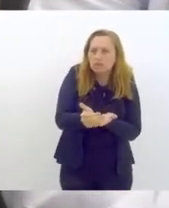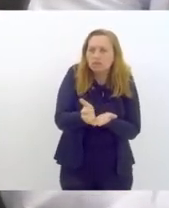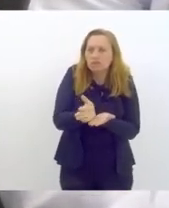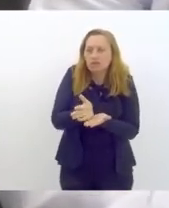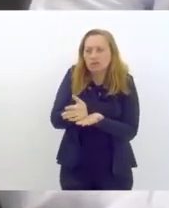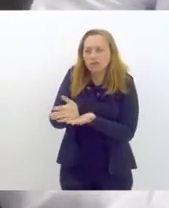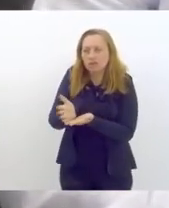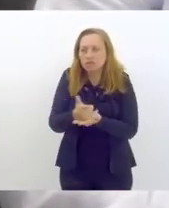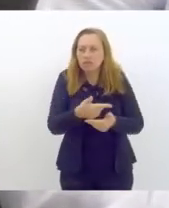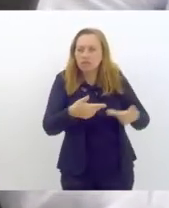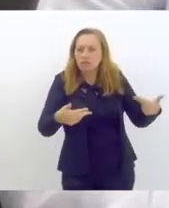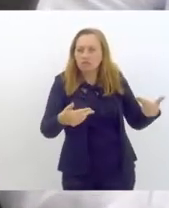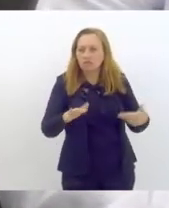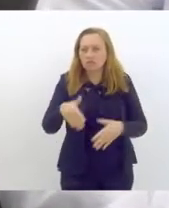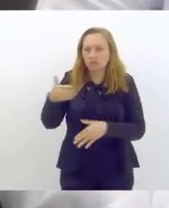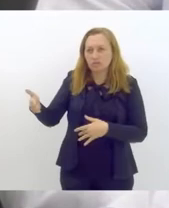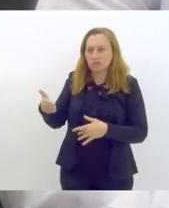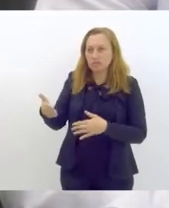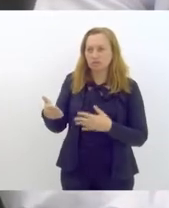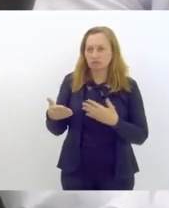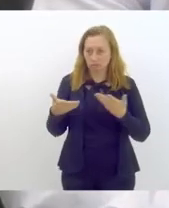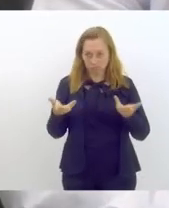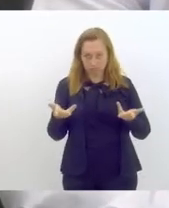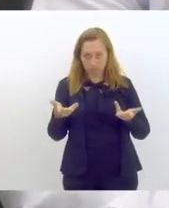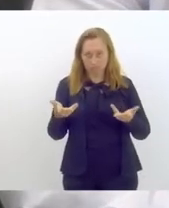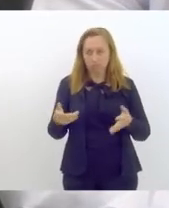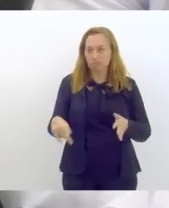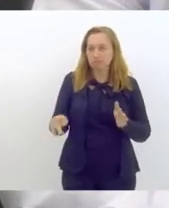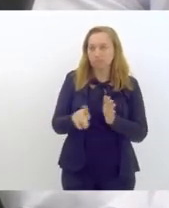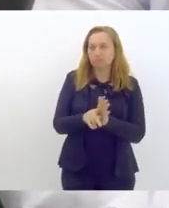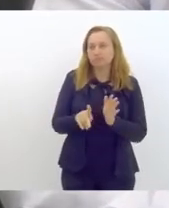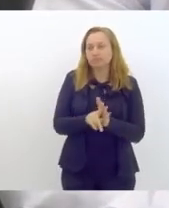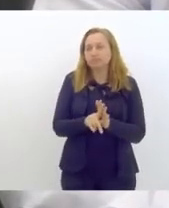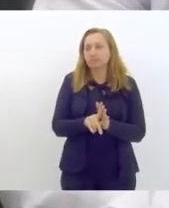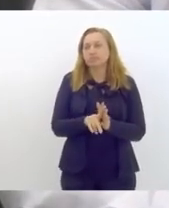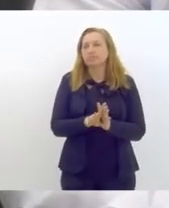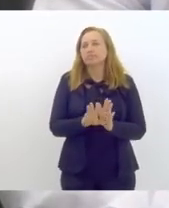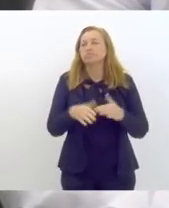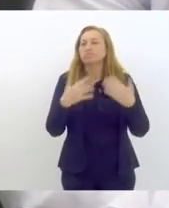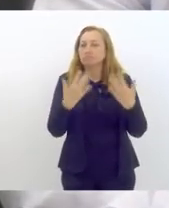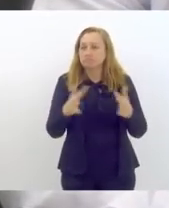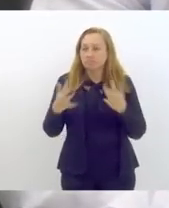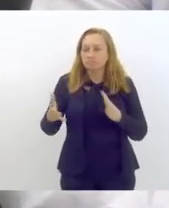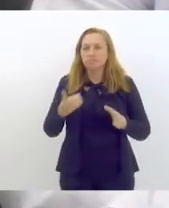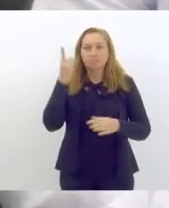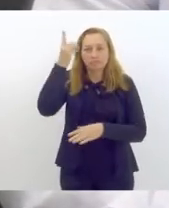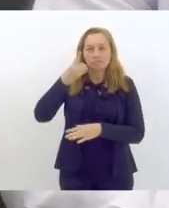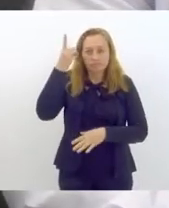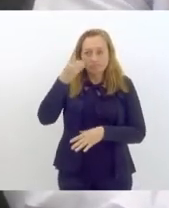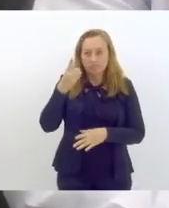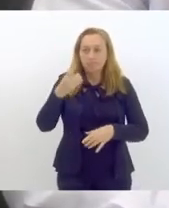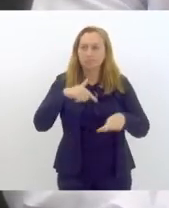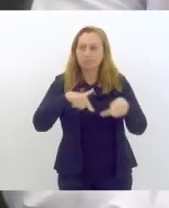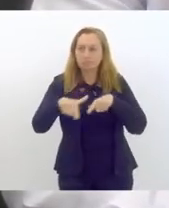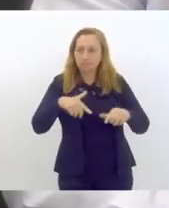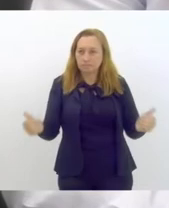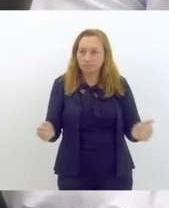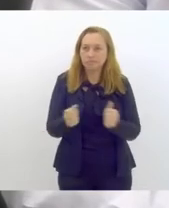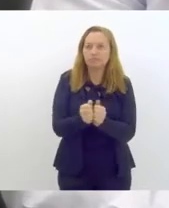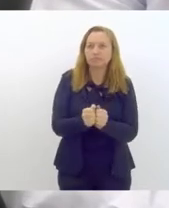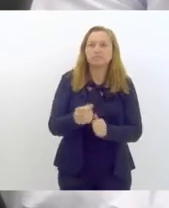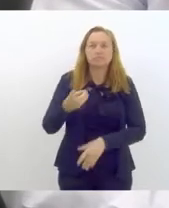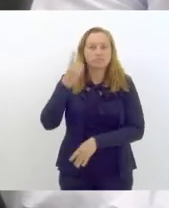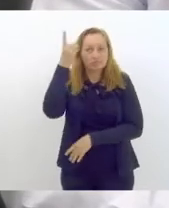fora. Mas jamais começaria espontaneamente se não tivesse vindo da casa. Então, dá parabéns aos deputados que trabalharam para isso. Dá parabéns ao